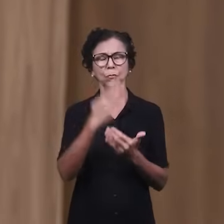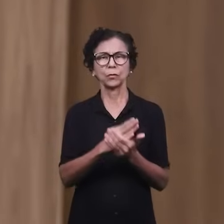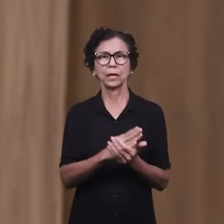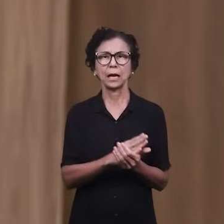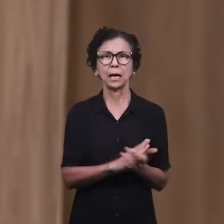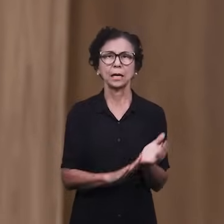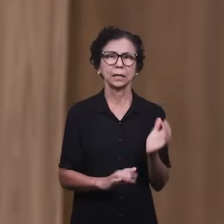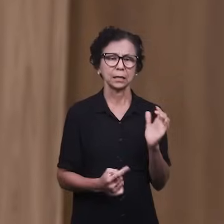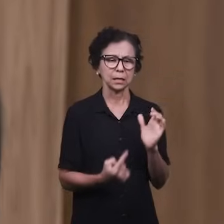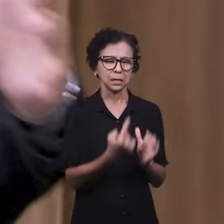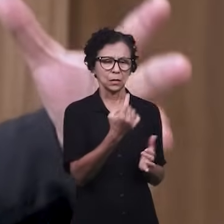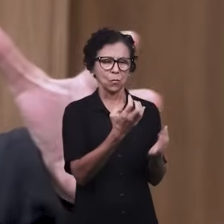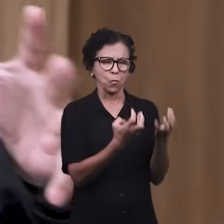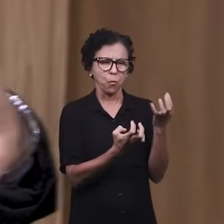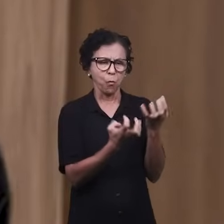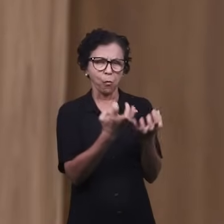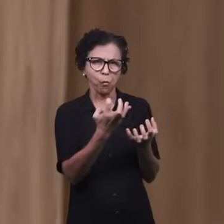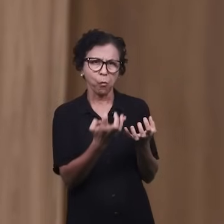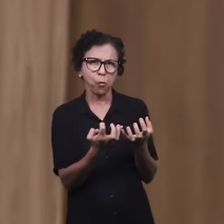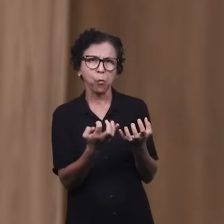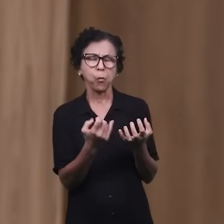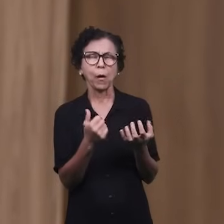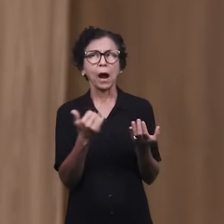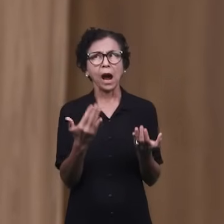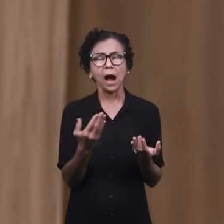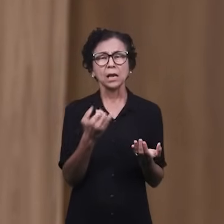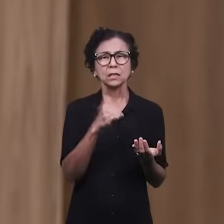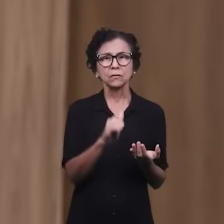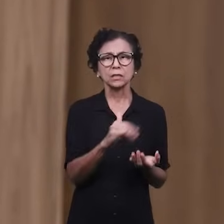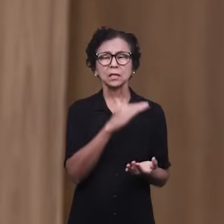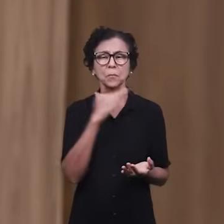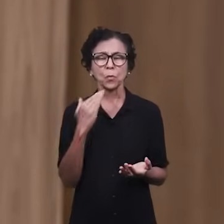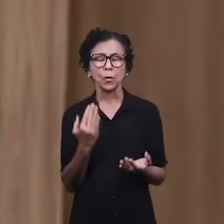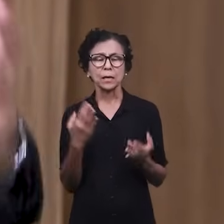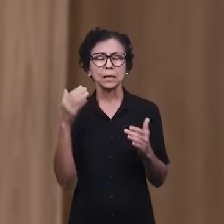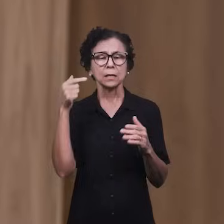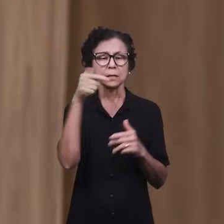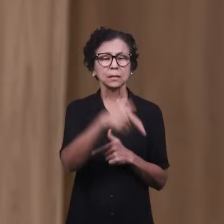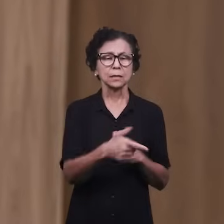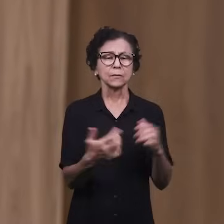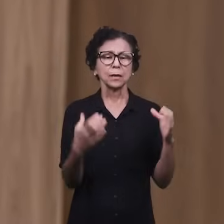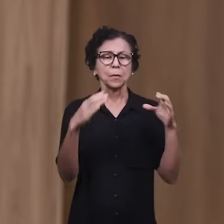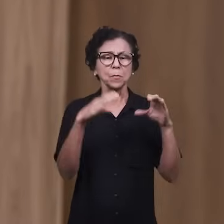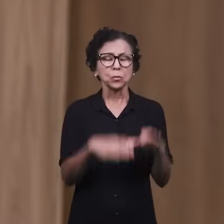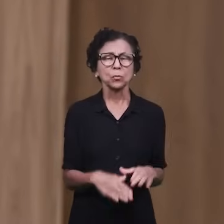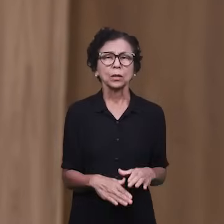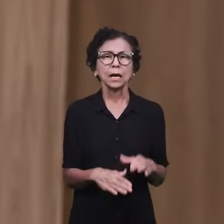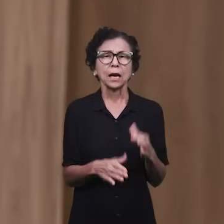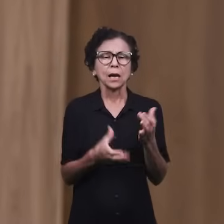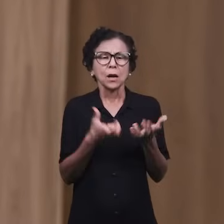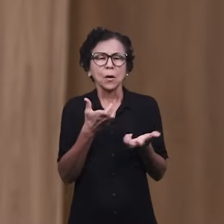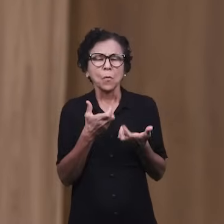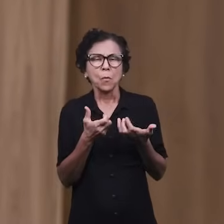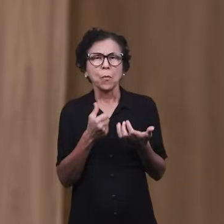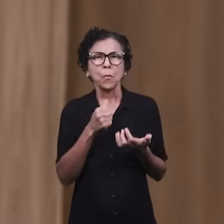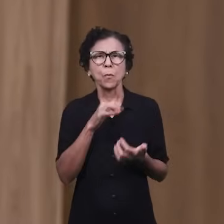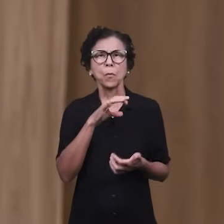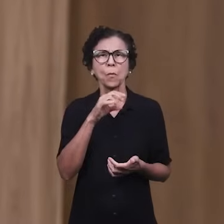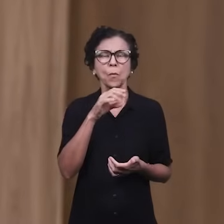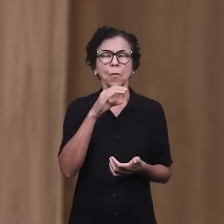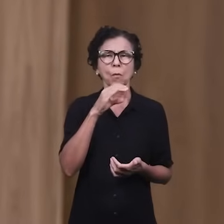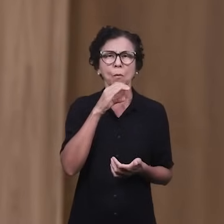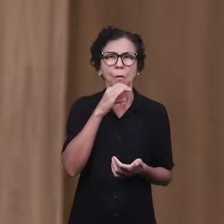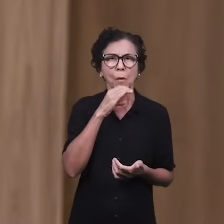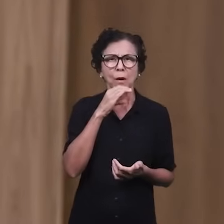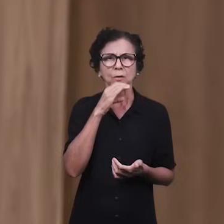purgatório, a própria adoração a imagens, que explode muito nessa época, mas todos